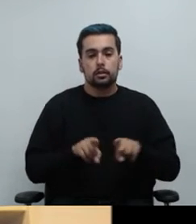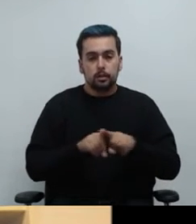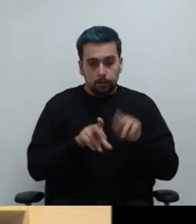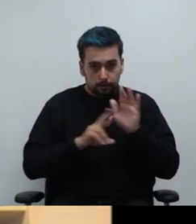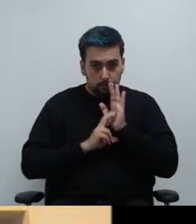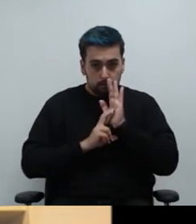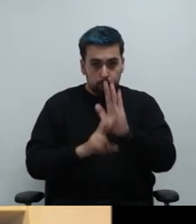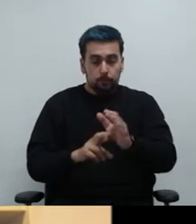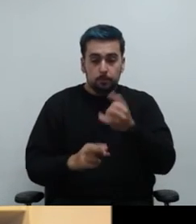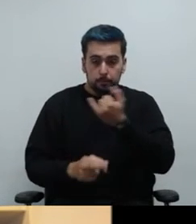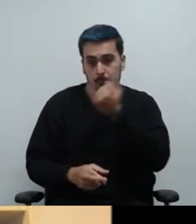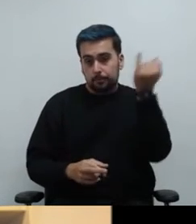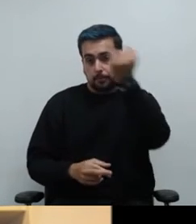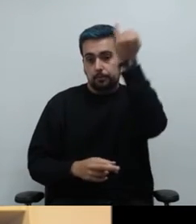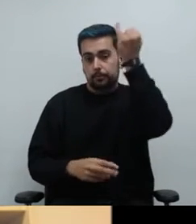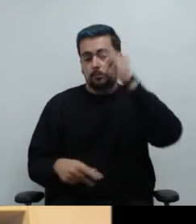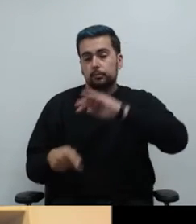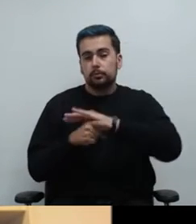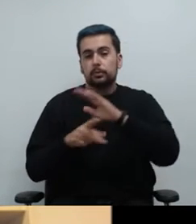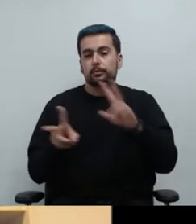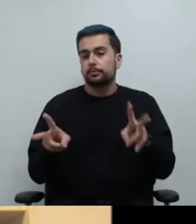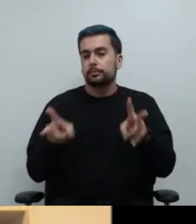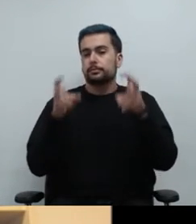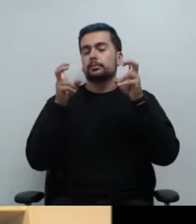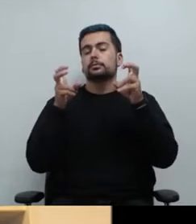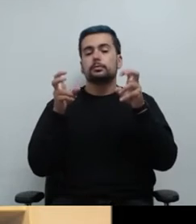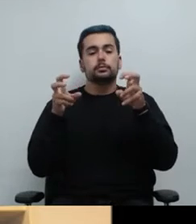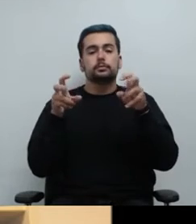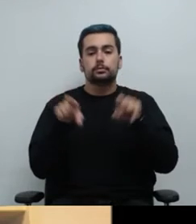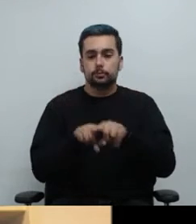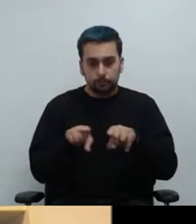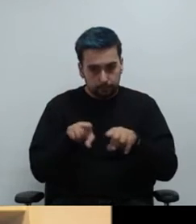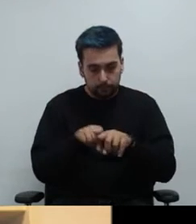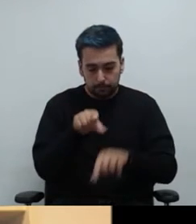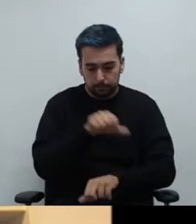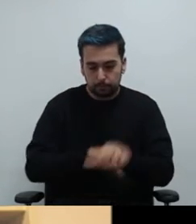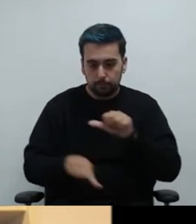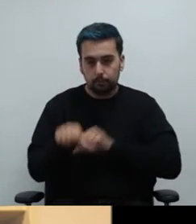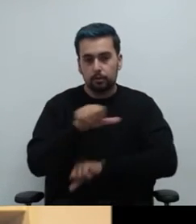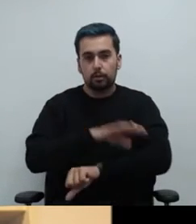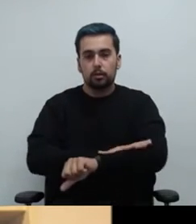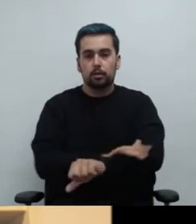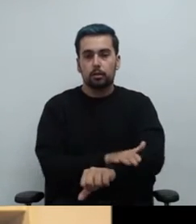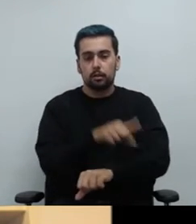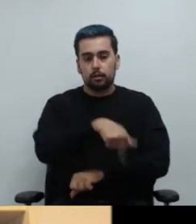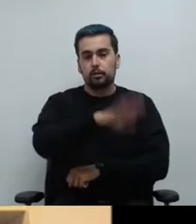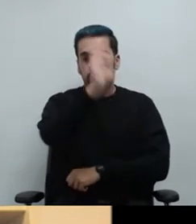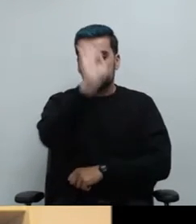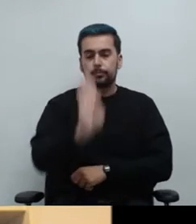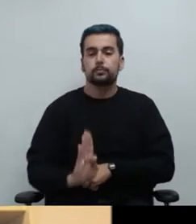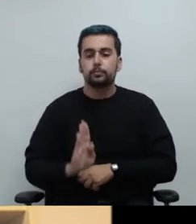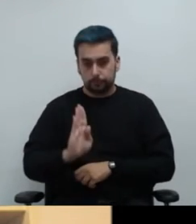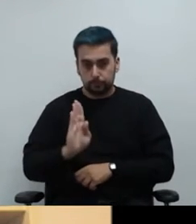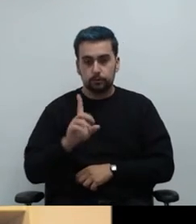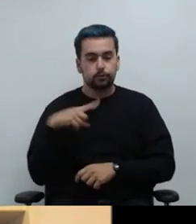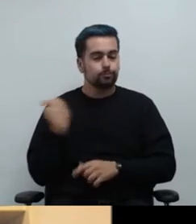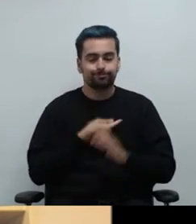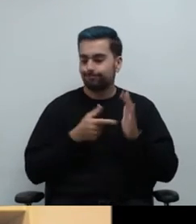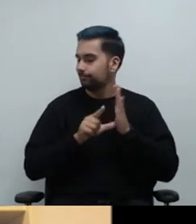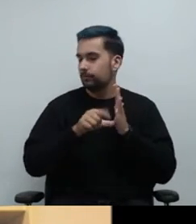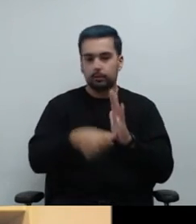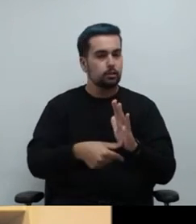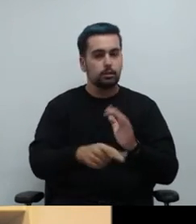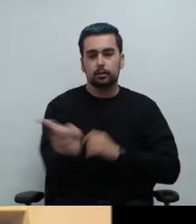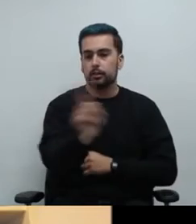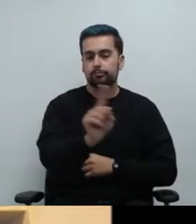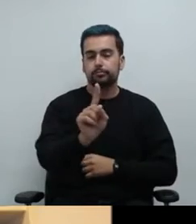uma importante medida de reconhecimento e de reparação do racismo no Brasil. Não tardemos